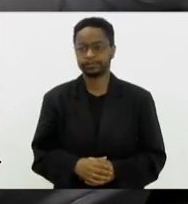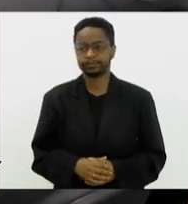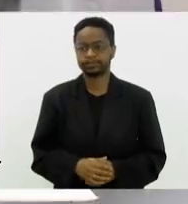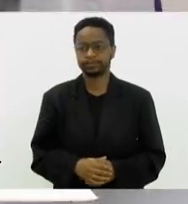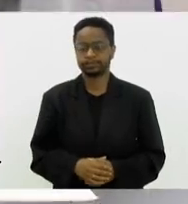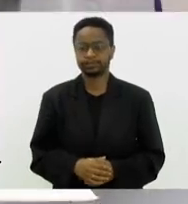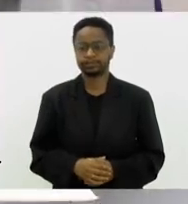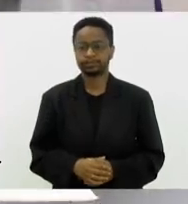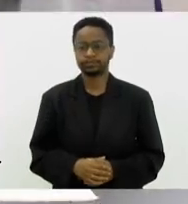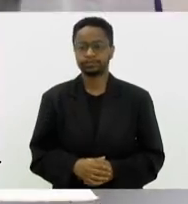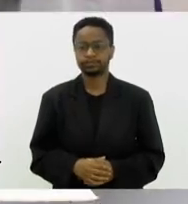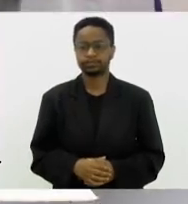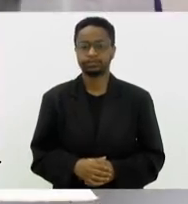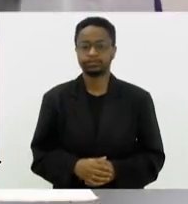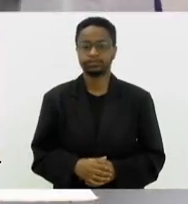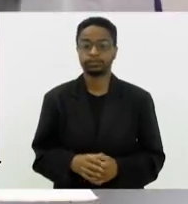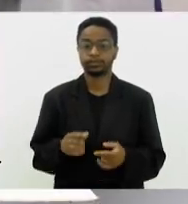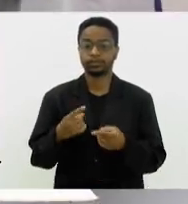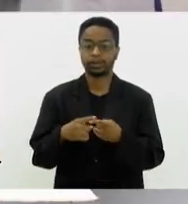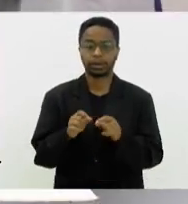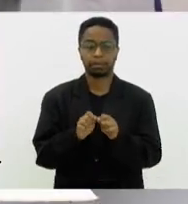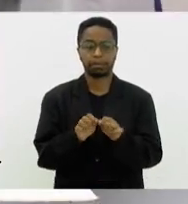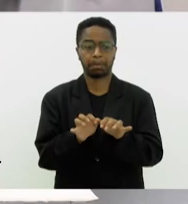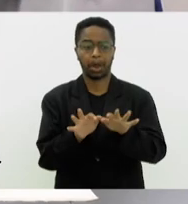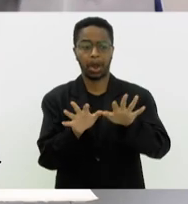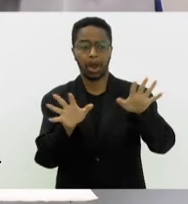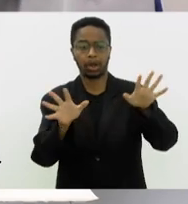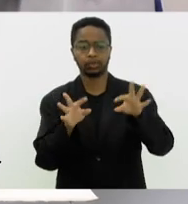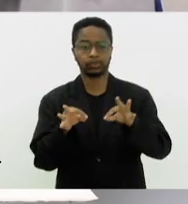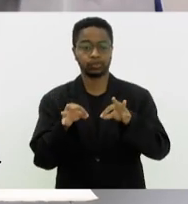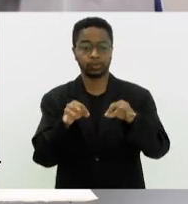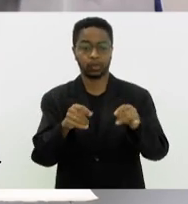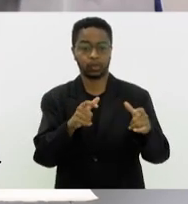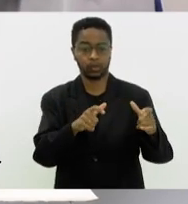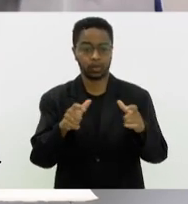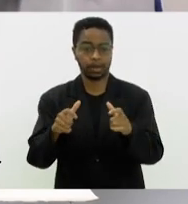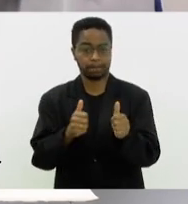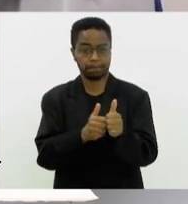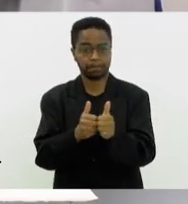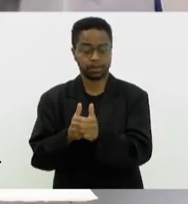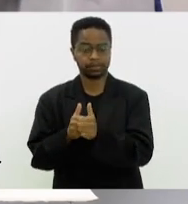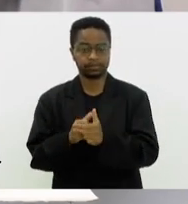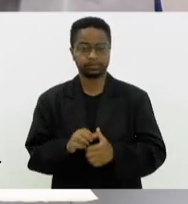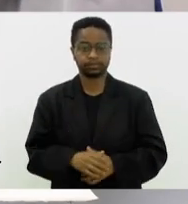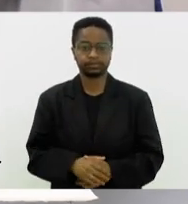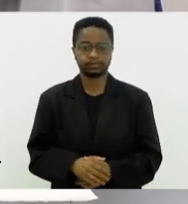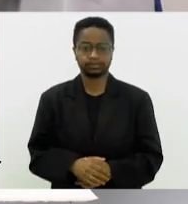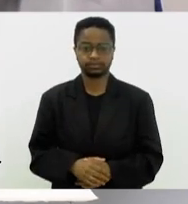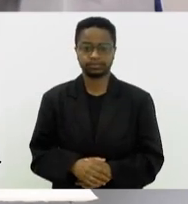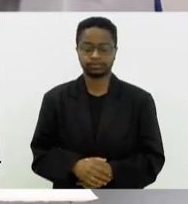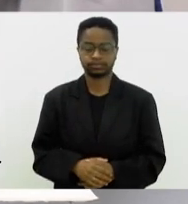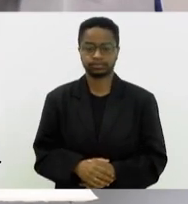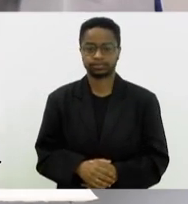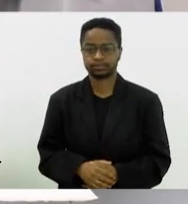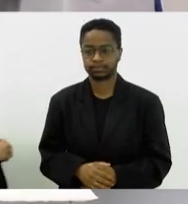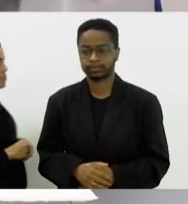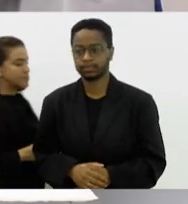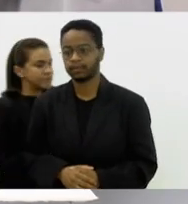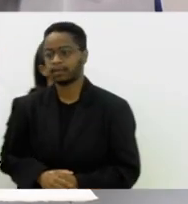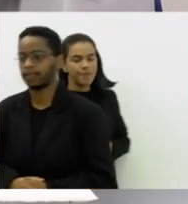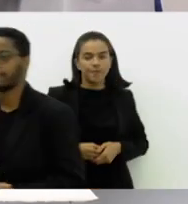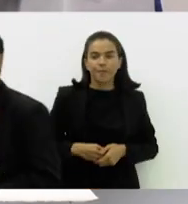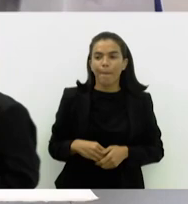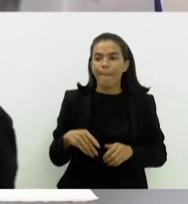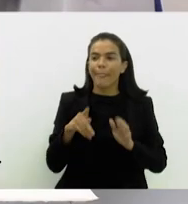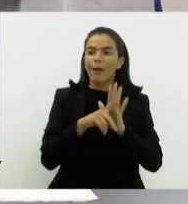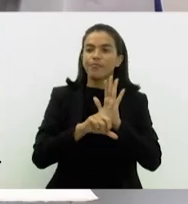O clã Rocha tomou o dedo de Deus inteiro, né? Desde a base até o ponta do dedo. 39 do. Da pauta,